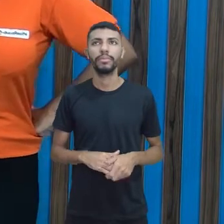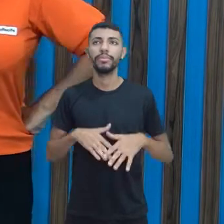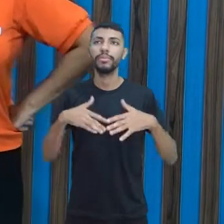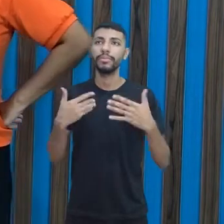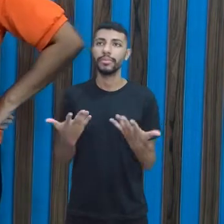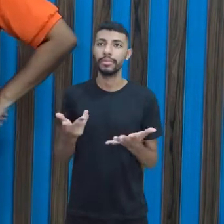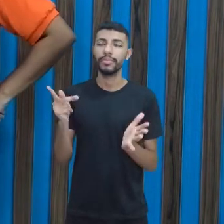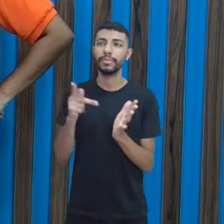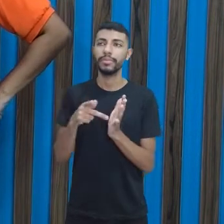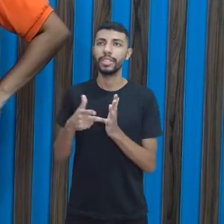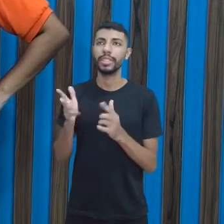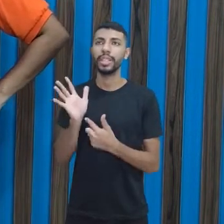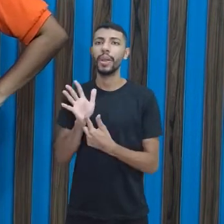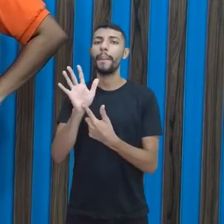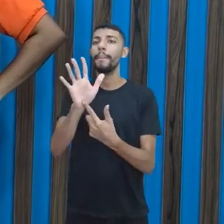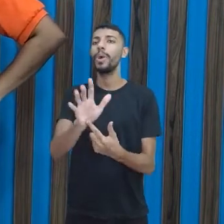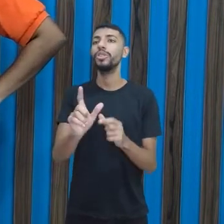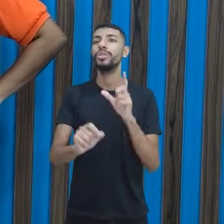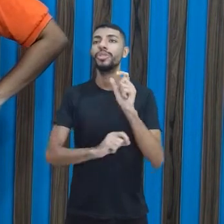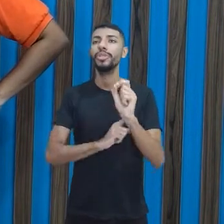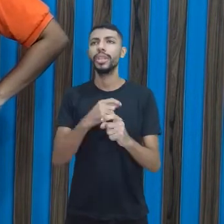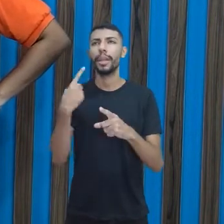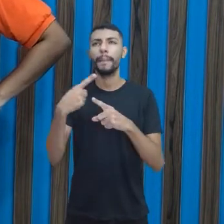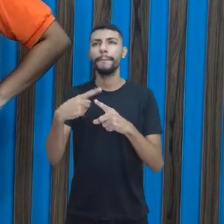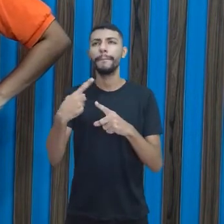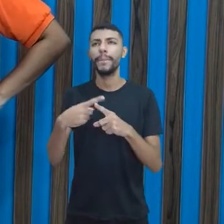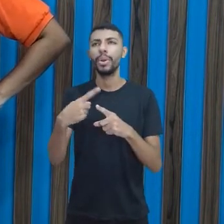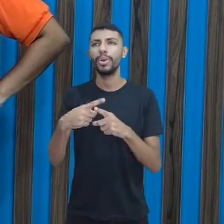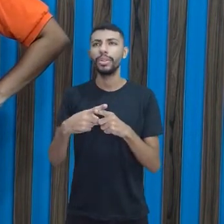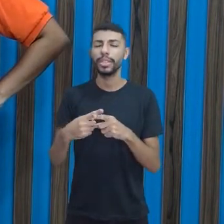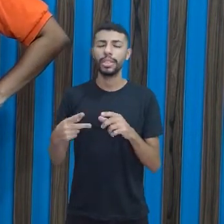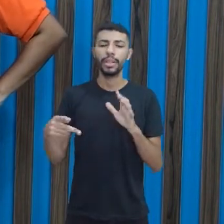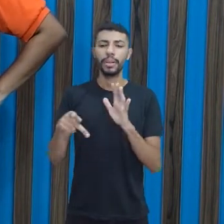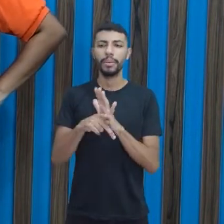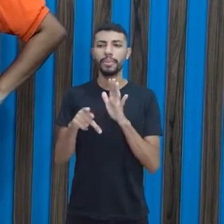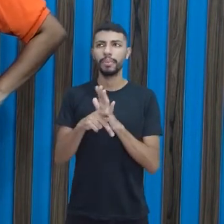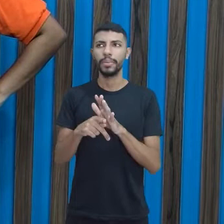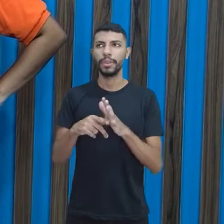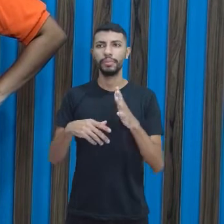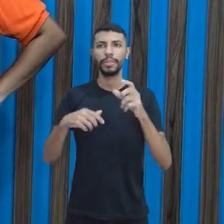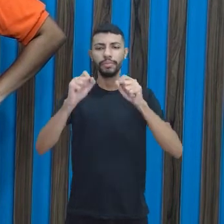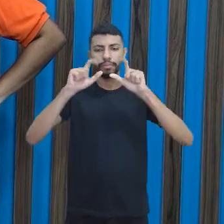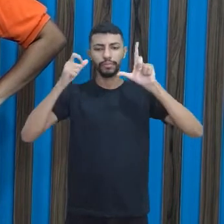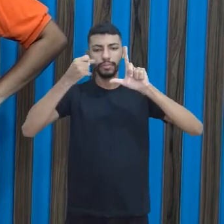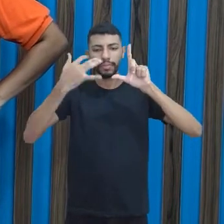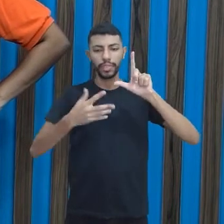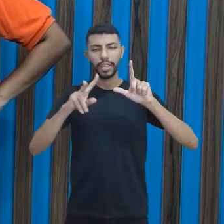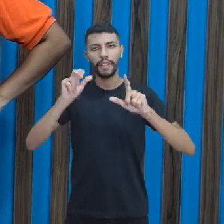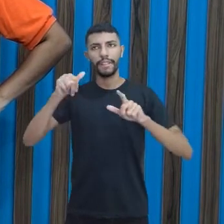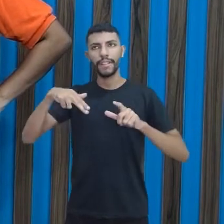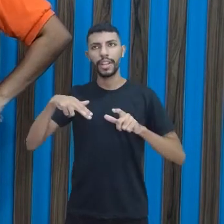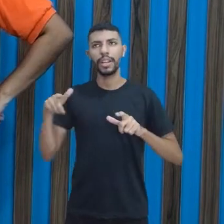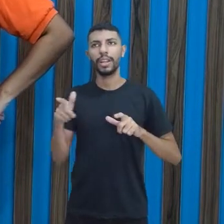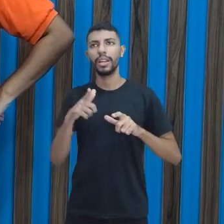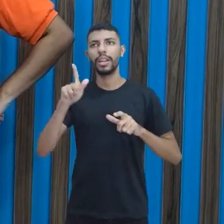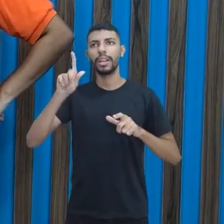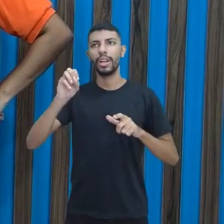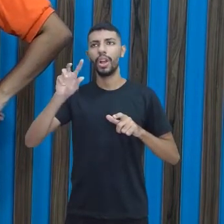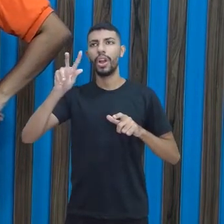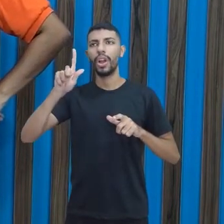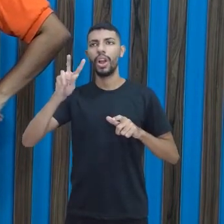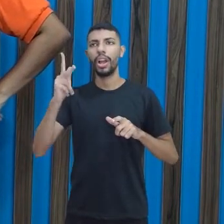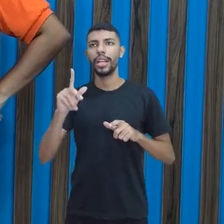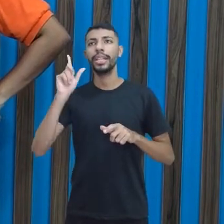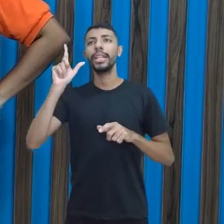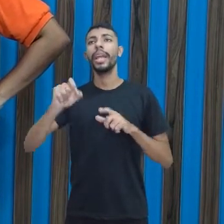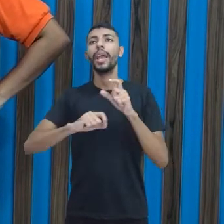trago aqui, porque os autorretratos de Van Gogh que a gente viu, eles são explícitos, eles são obviamente o artista,